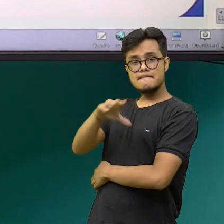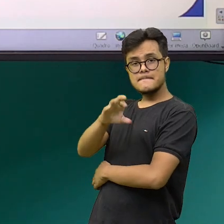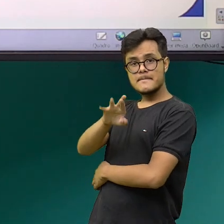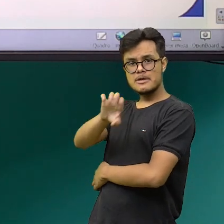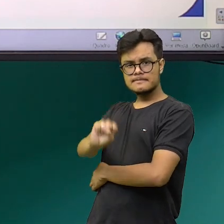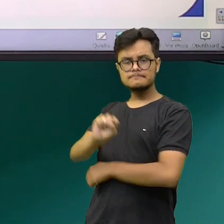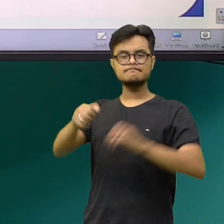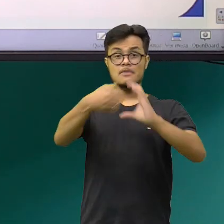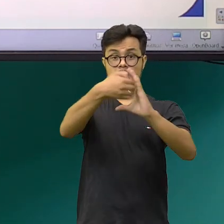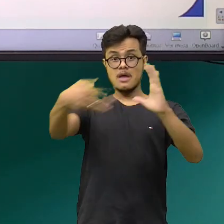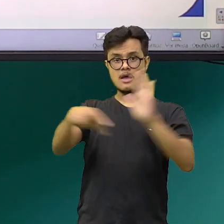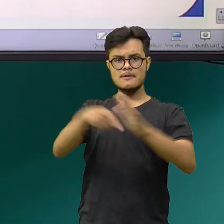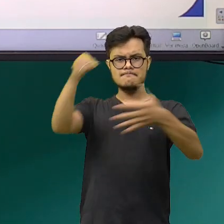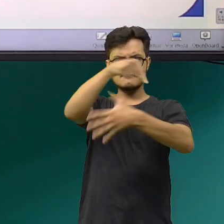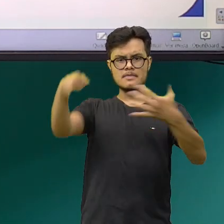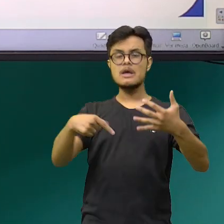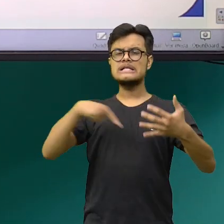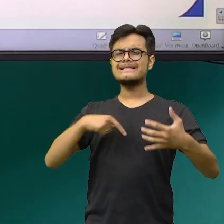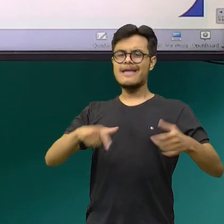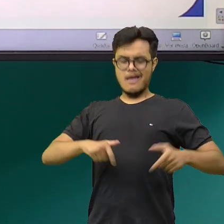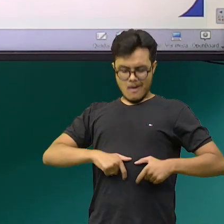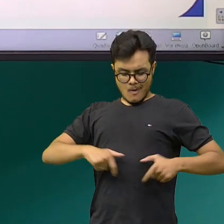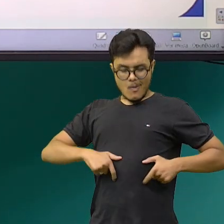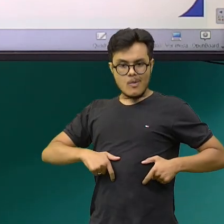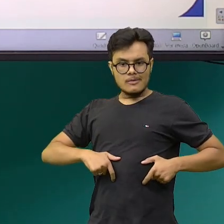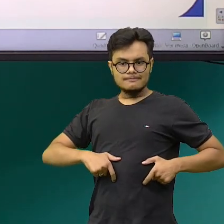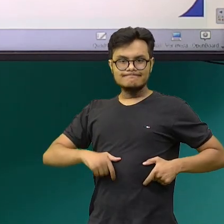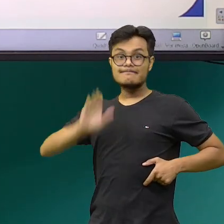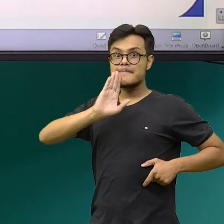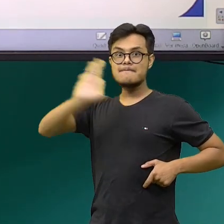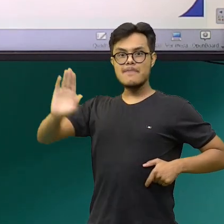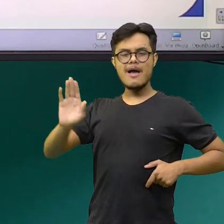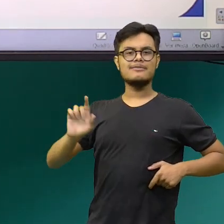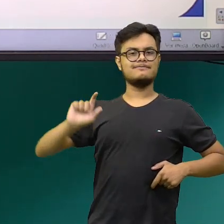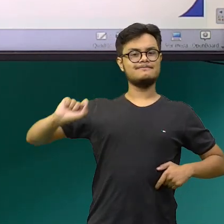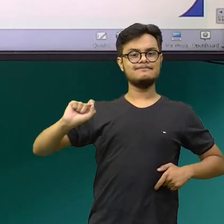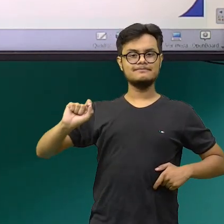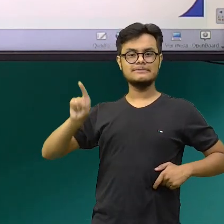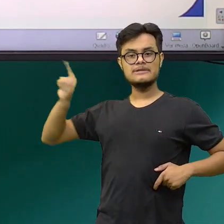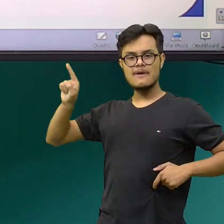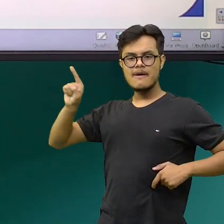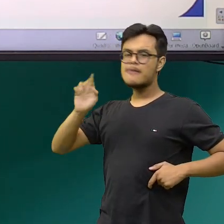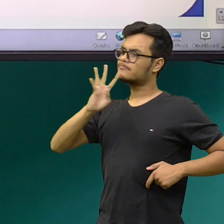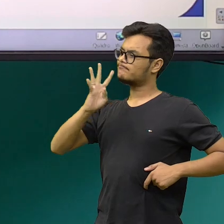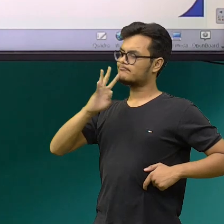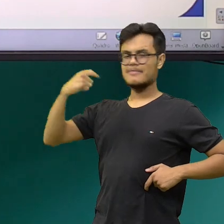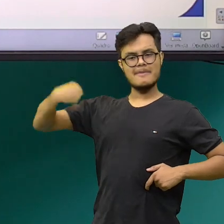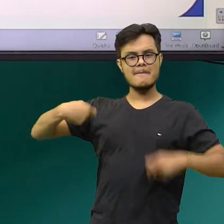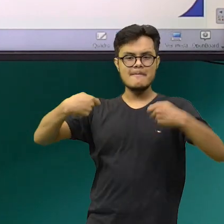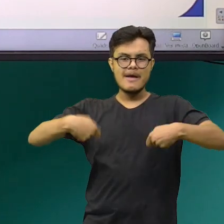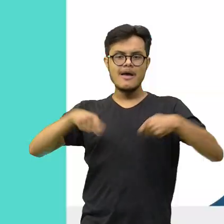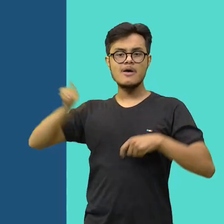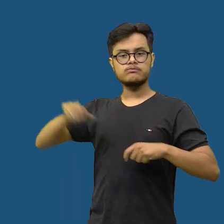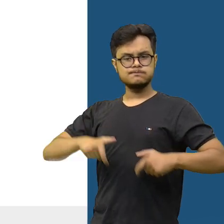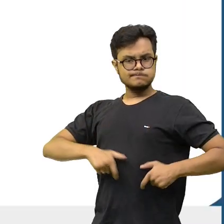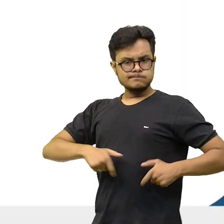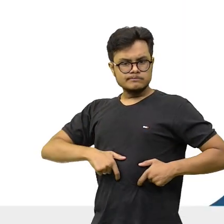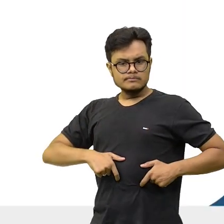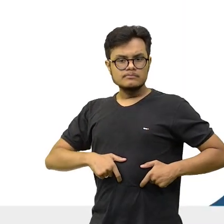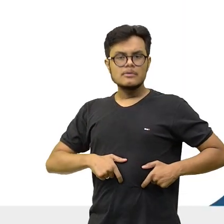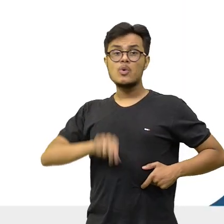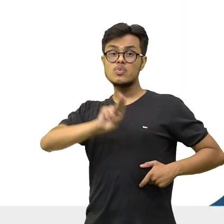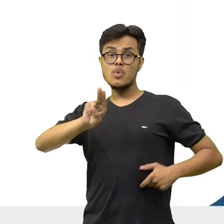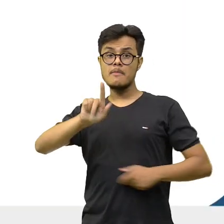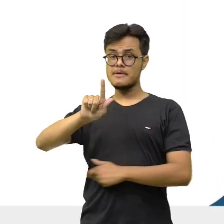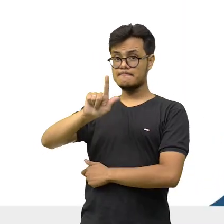a caracterização da glândula. Primeira coisa muito importante, meu amigo, você tem que saber que o pâncreas é